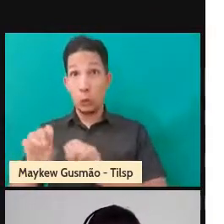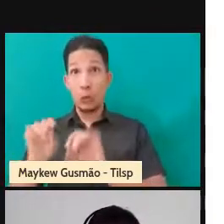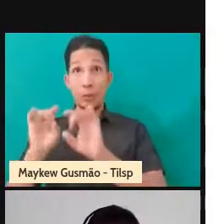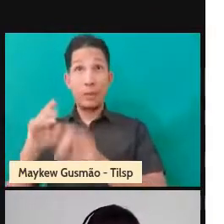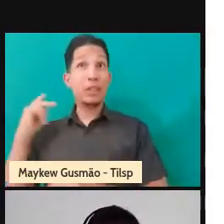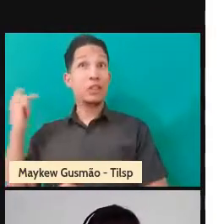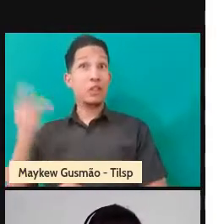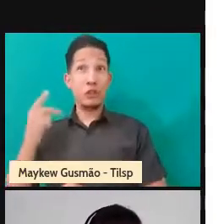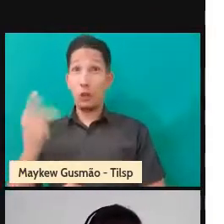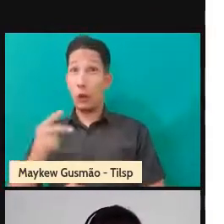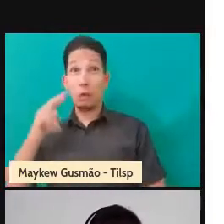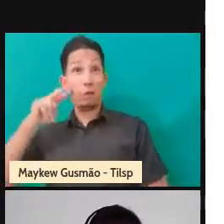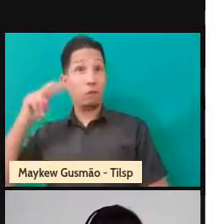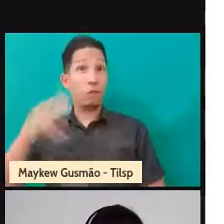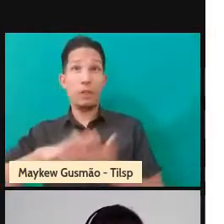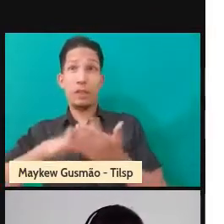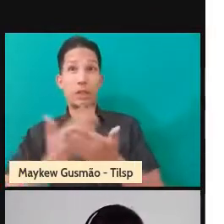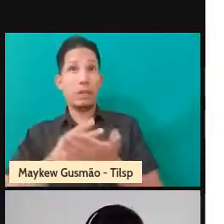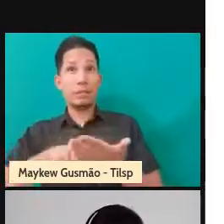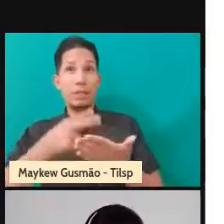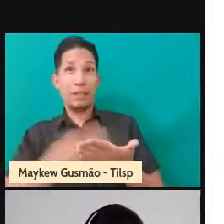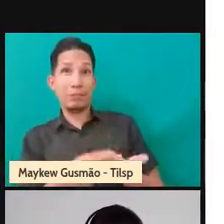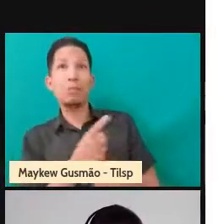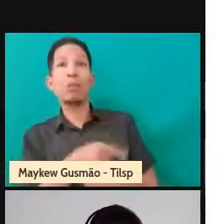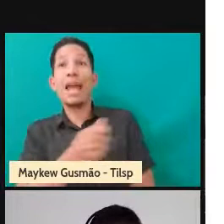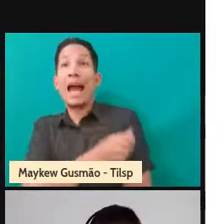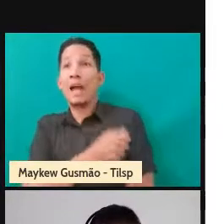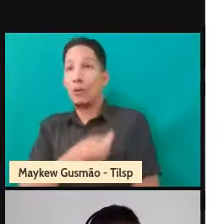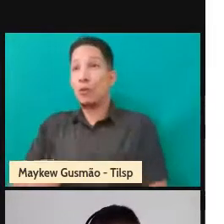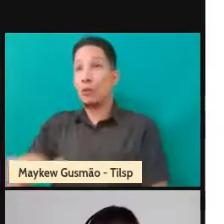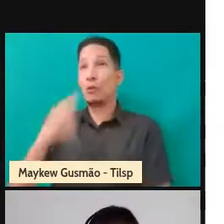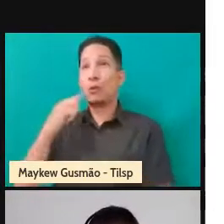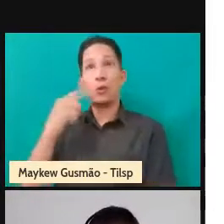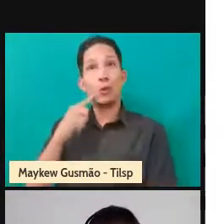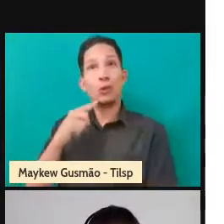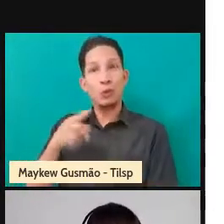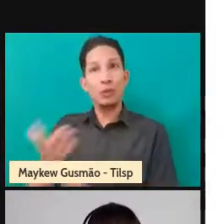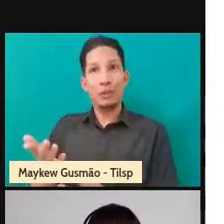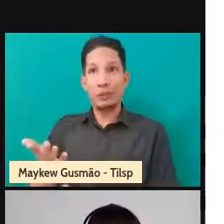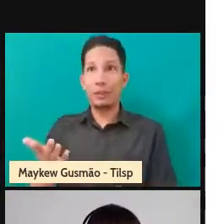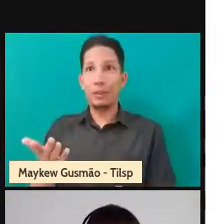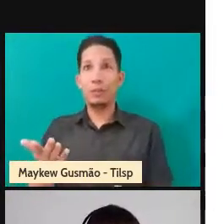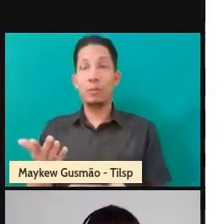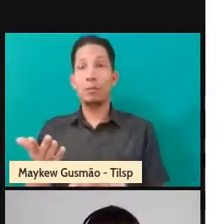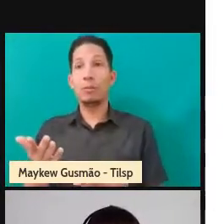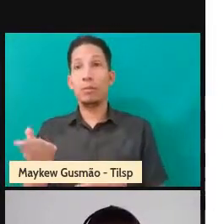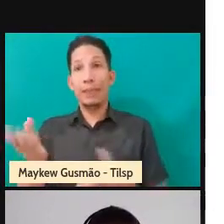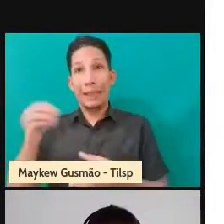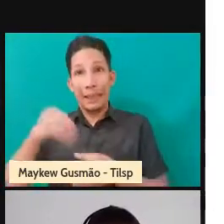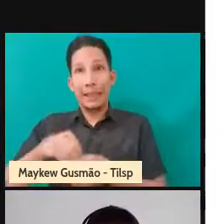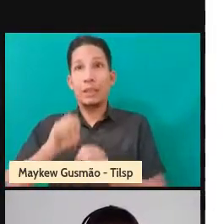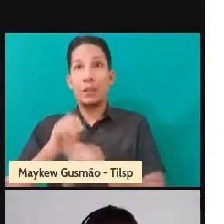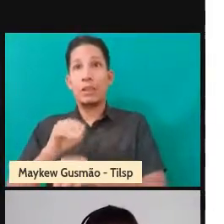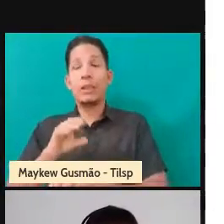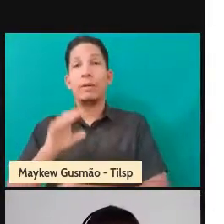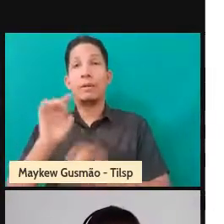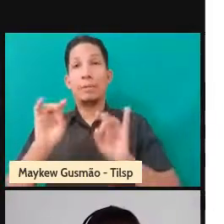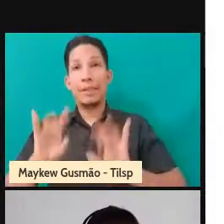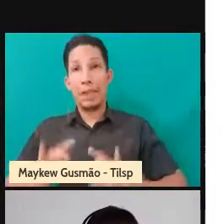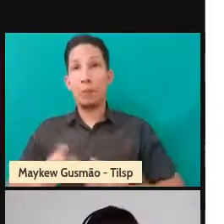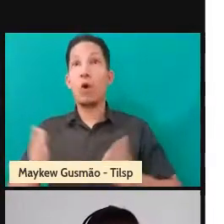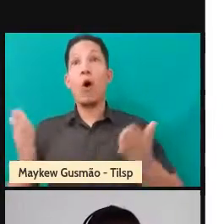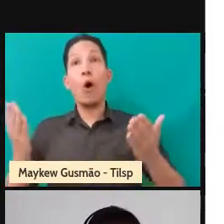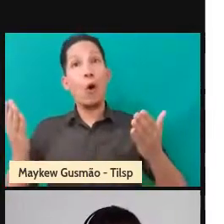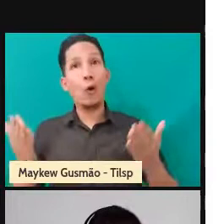de olhar para o intérprete que atendia os alunos na educação, né, dentro da educação especial. Hoje a gente